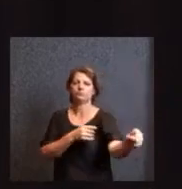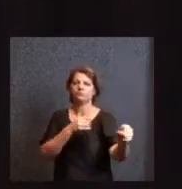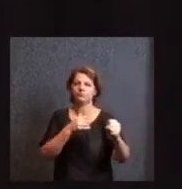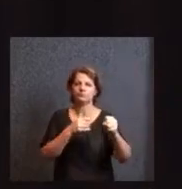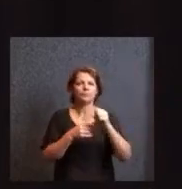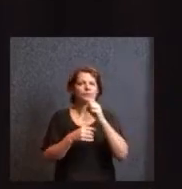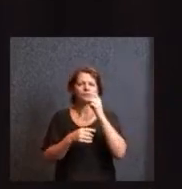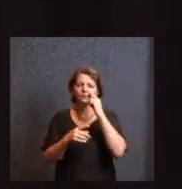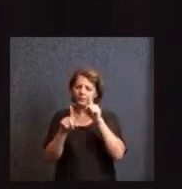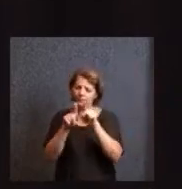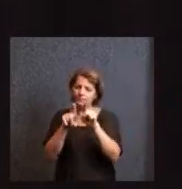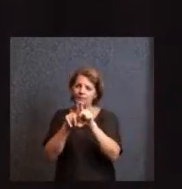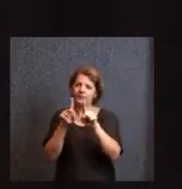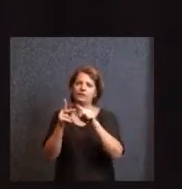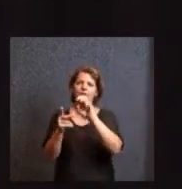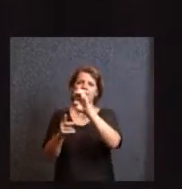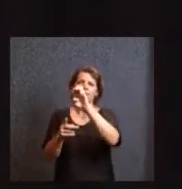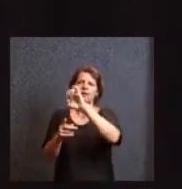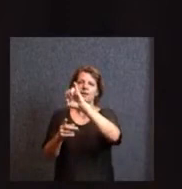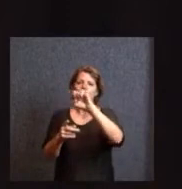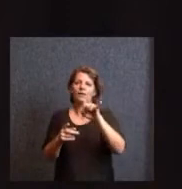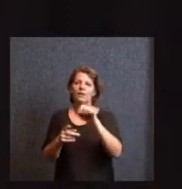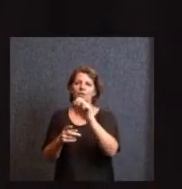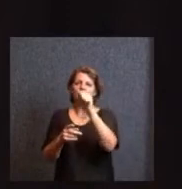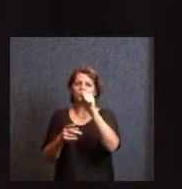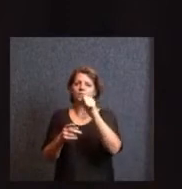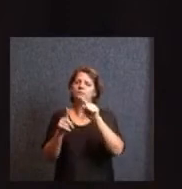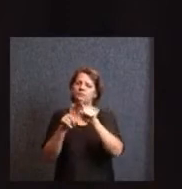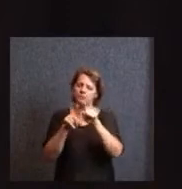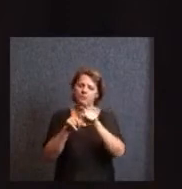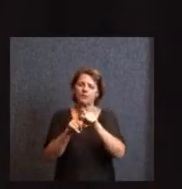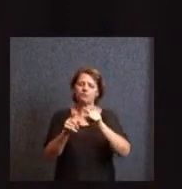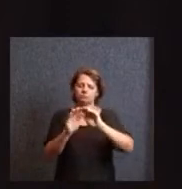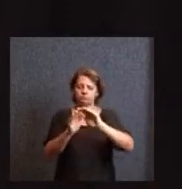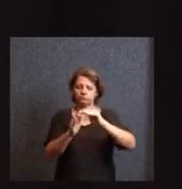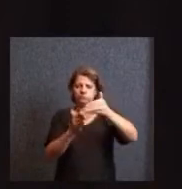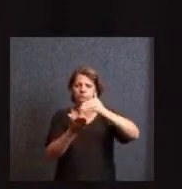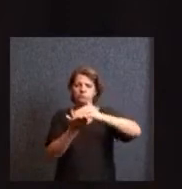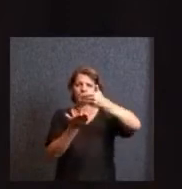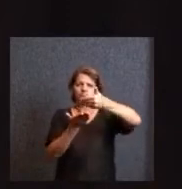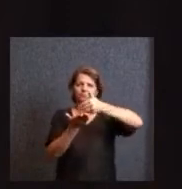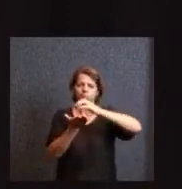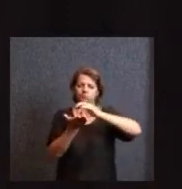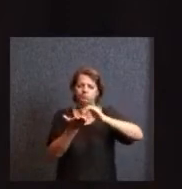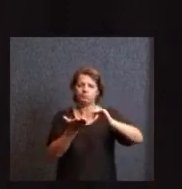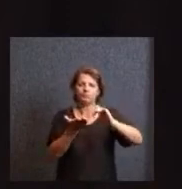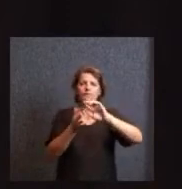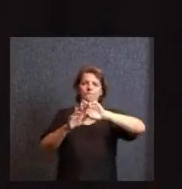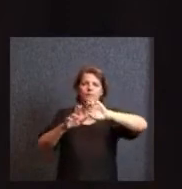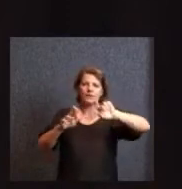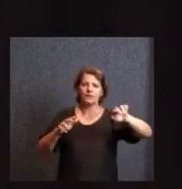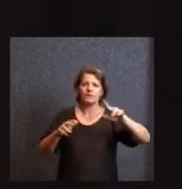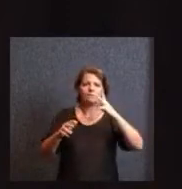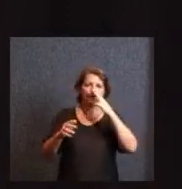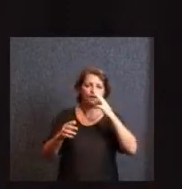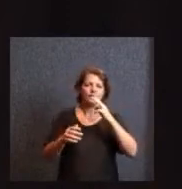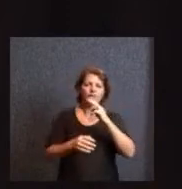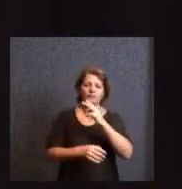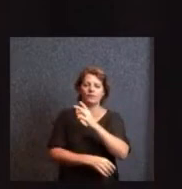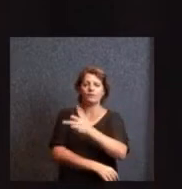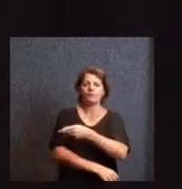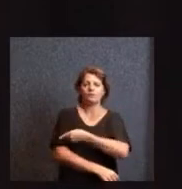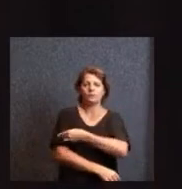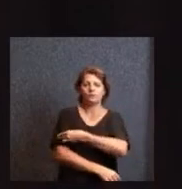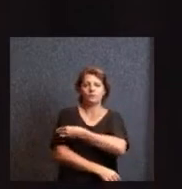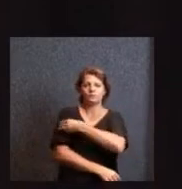anos finais também, com os laboratórios todos, todos eles são para ensino fundamental, materiais de